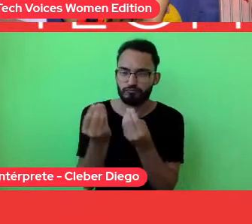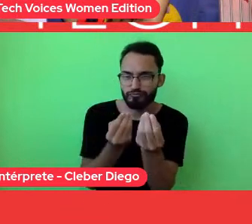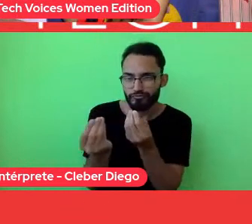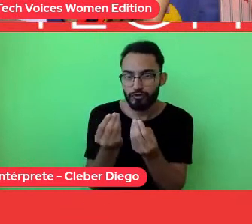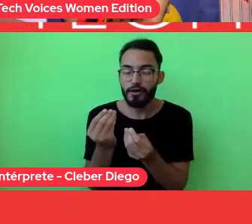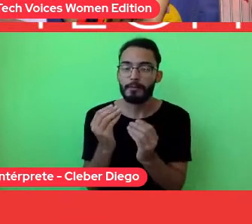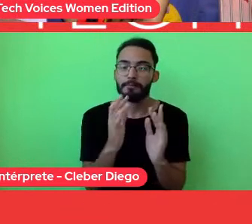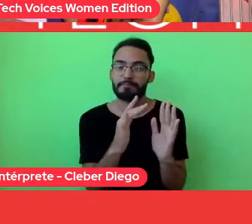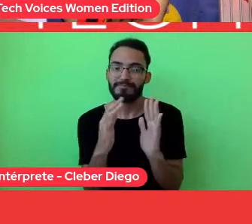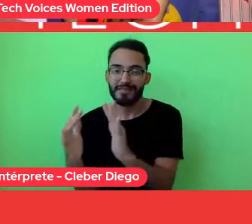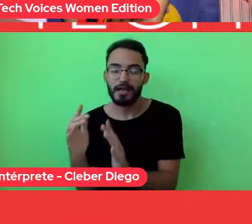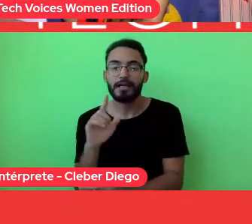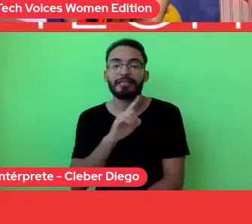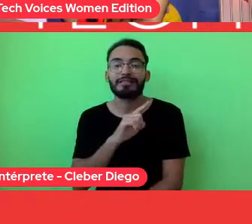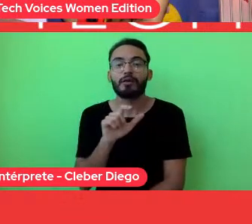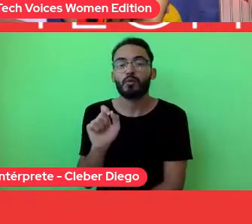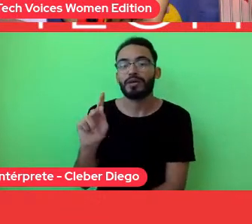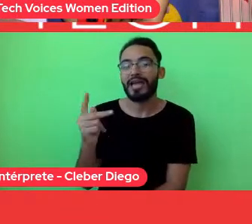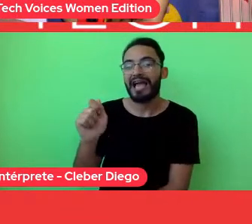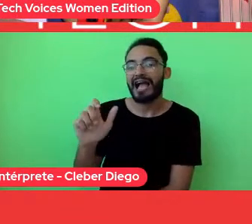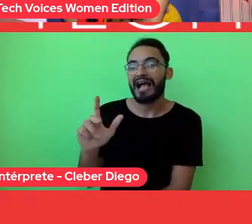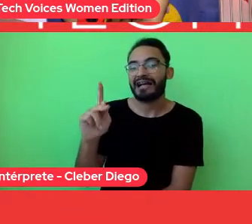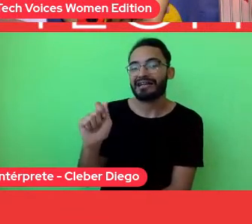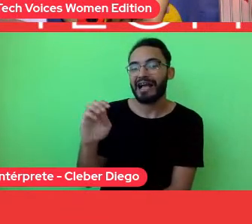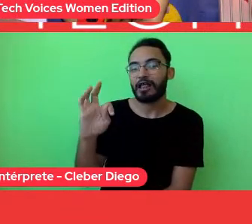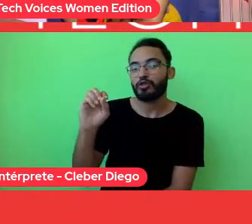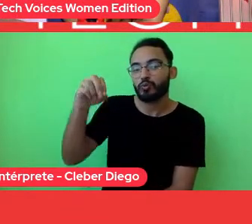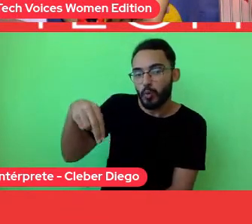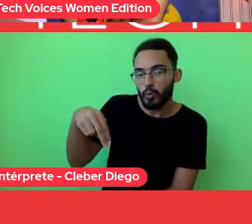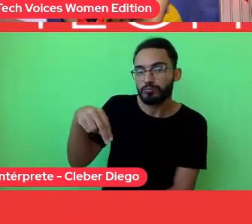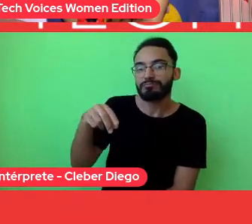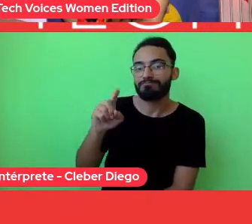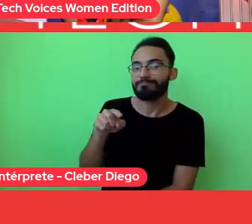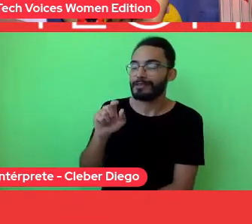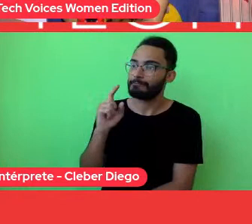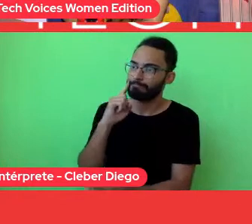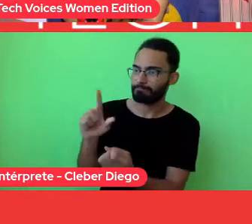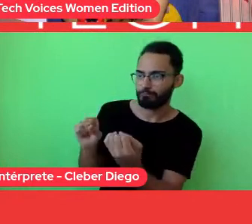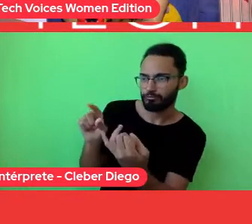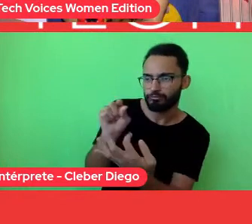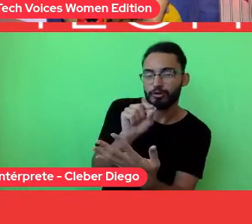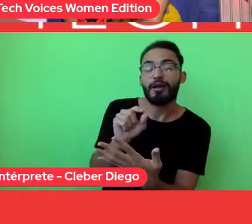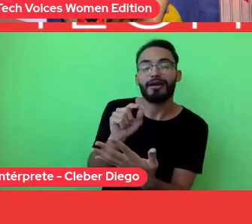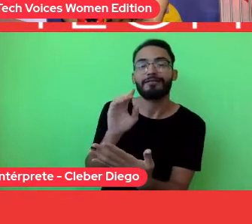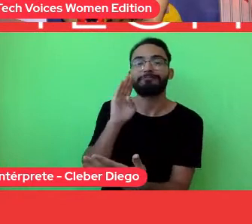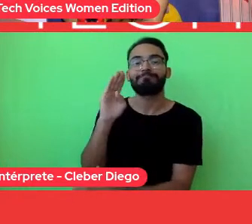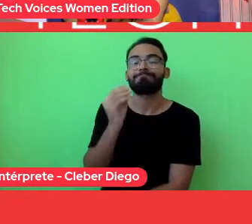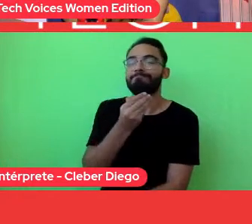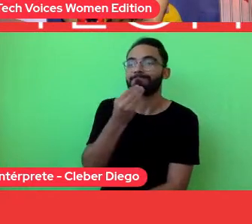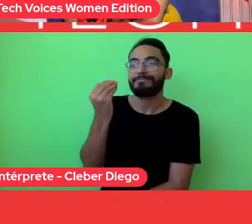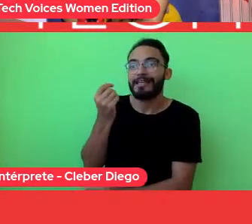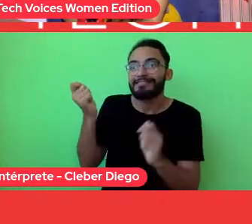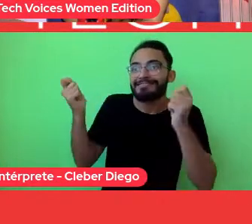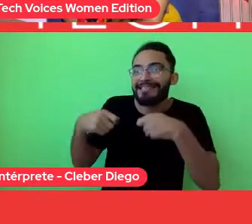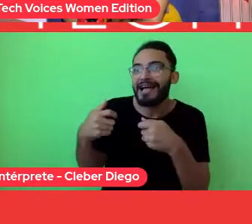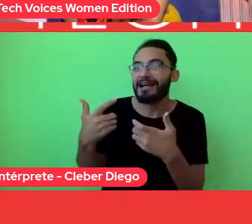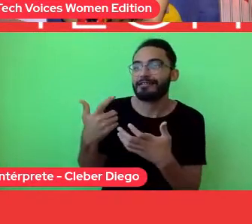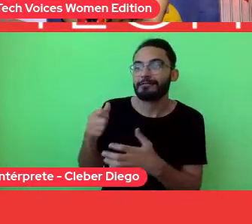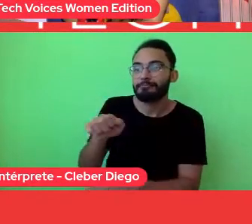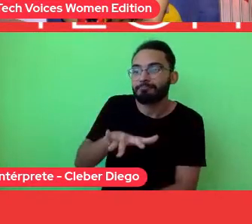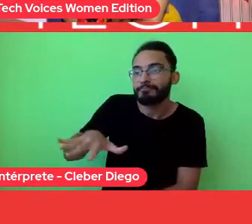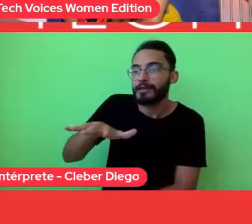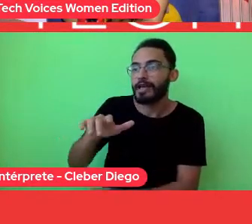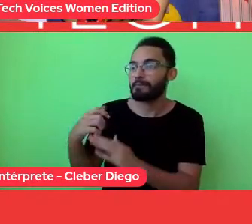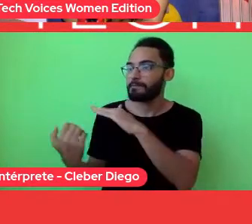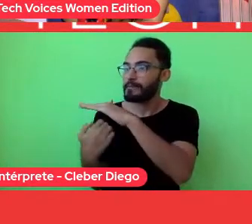hackathon, onde algumas empresas acompanham todo esse processo e têm a chance aí de fazerem um processo mesmo de seleção,